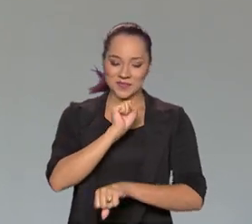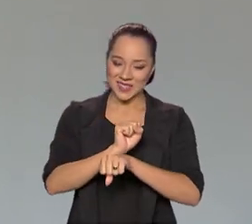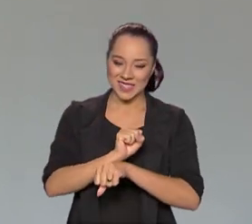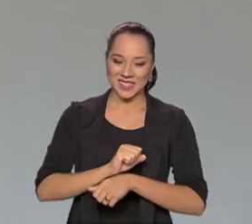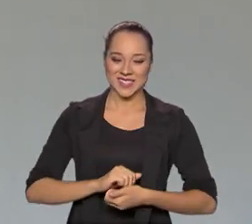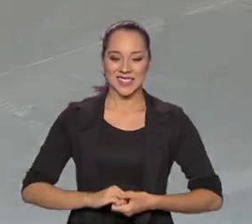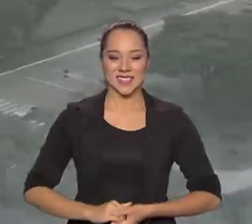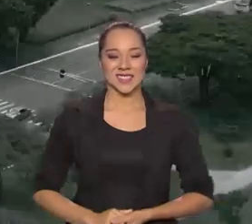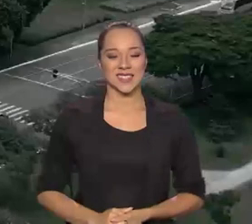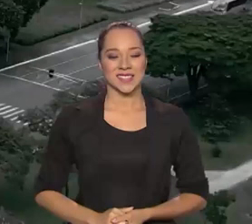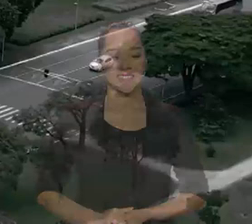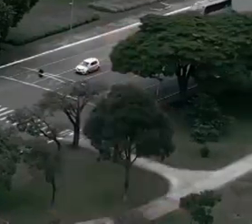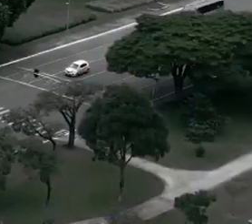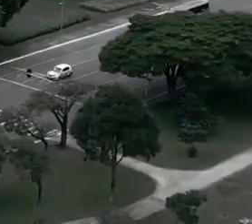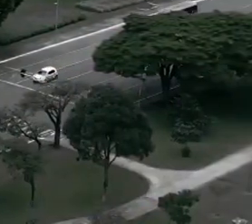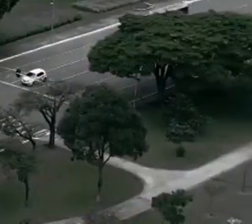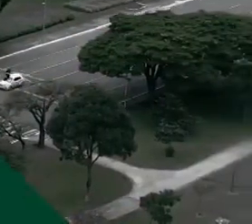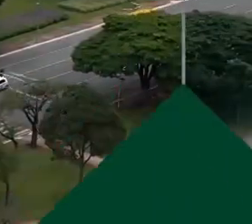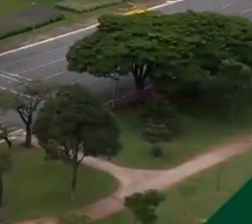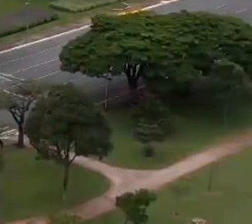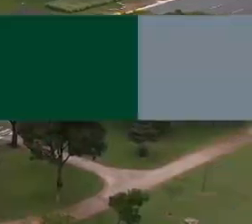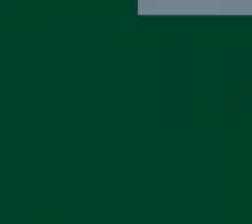daí.